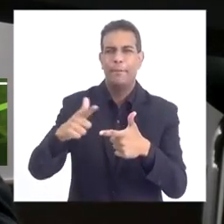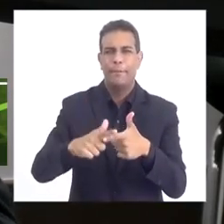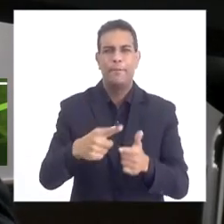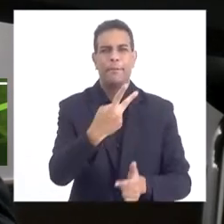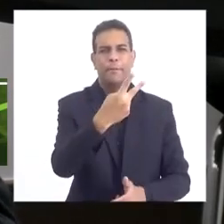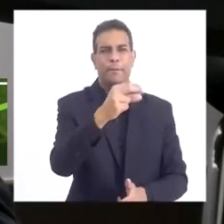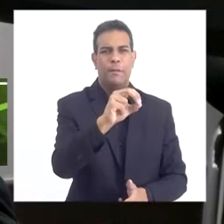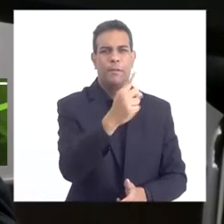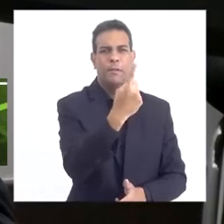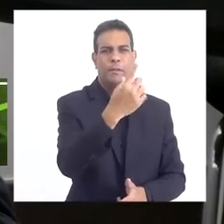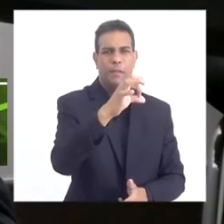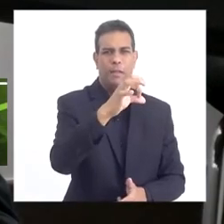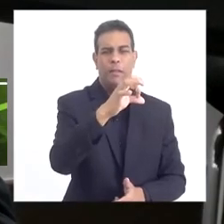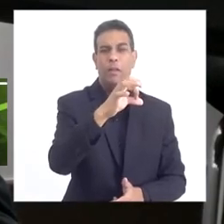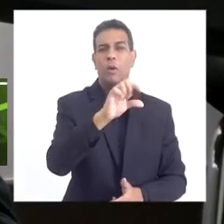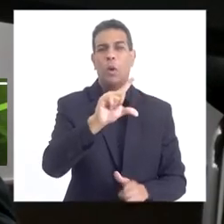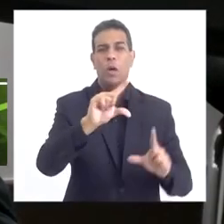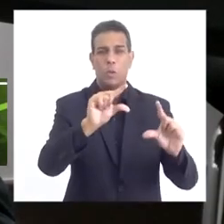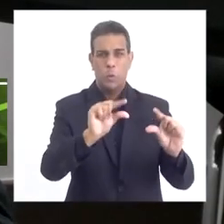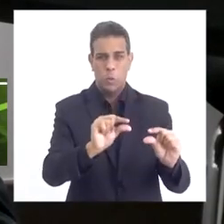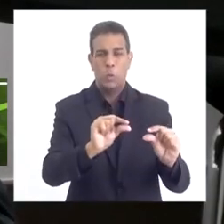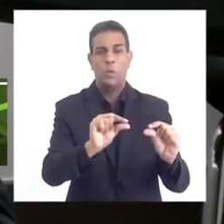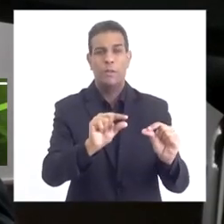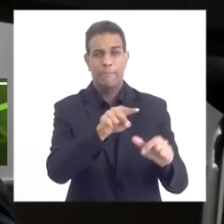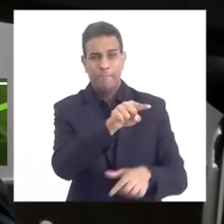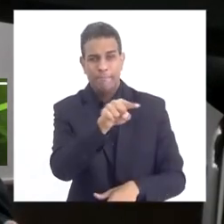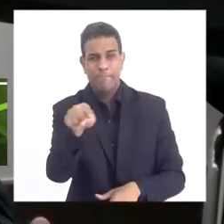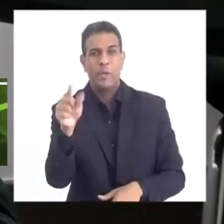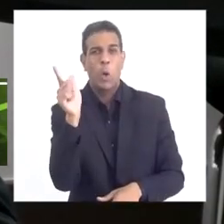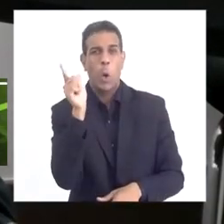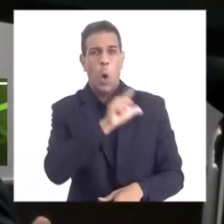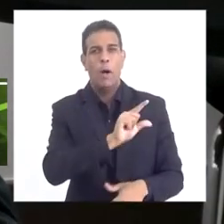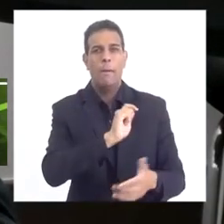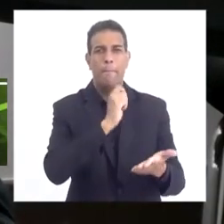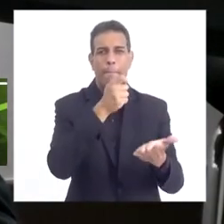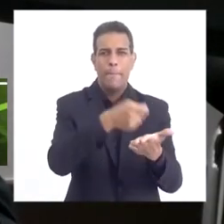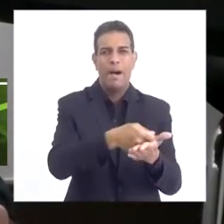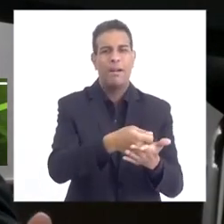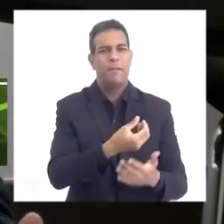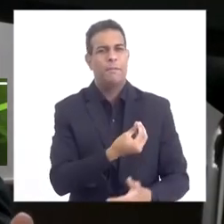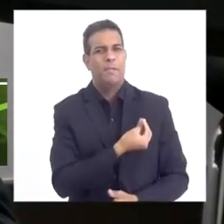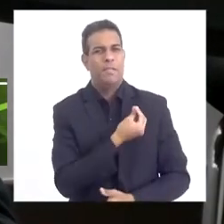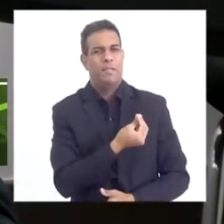19 e 21, mas inflação na hora que o senhor trouxer valor presente,